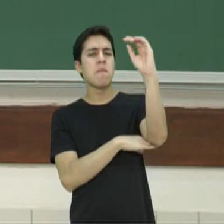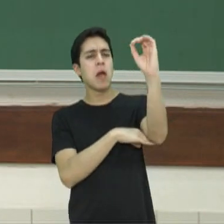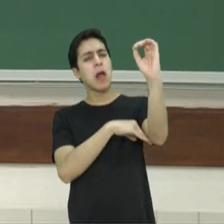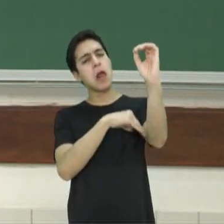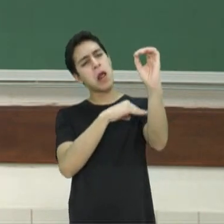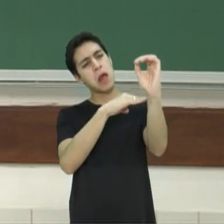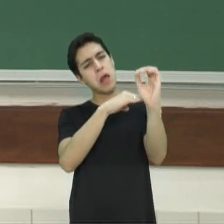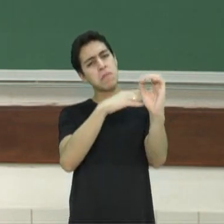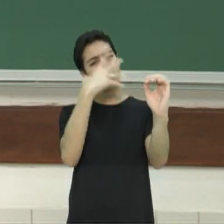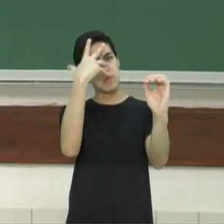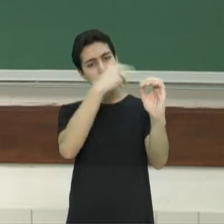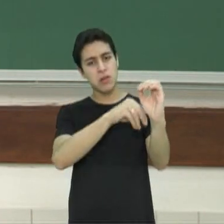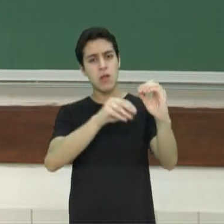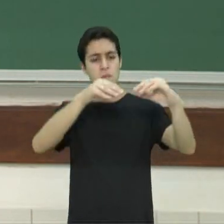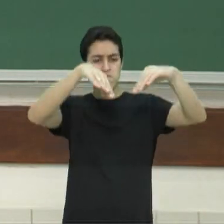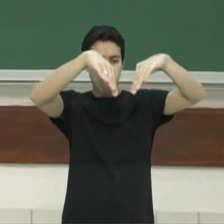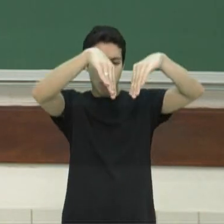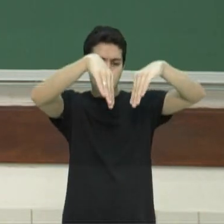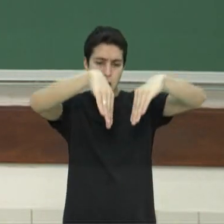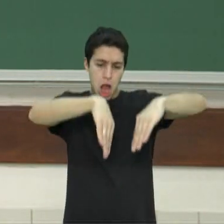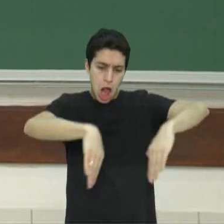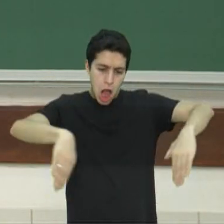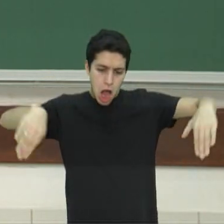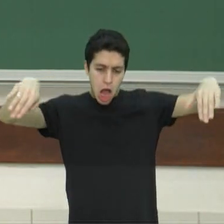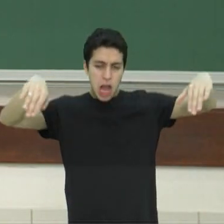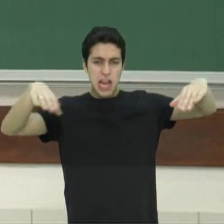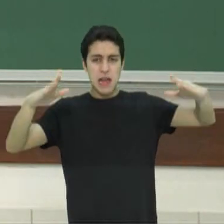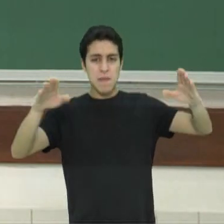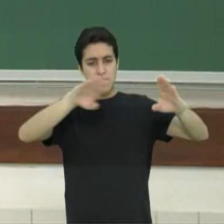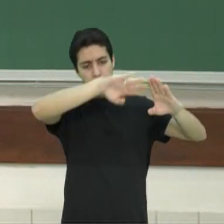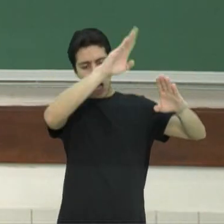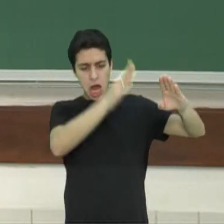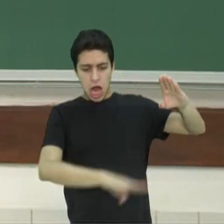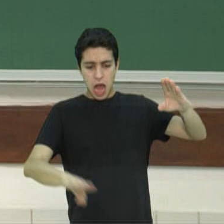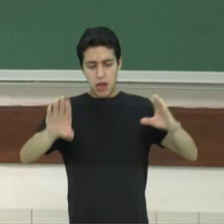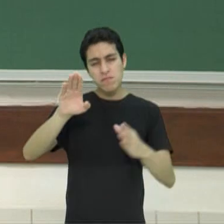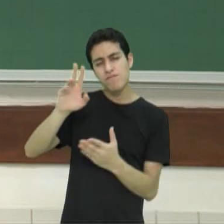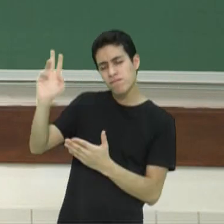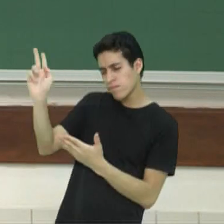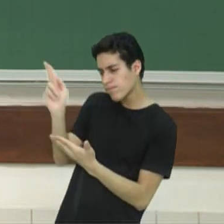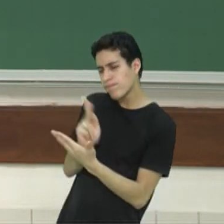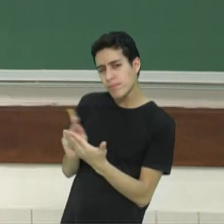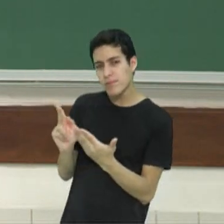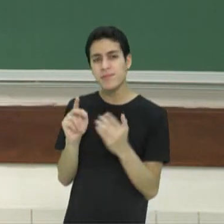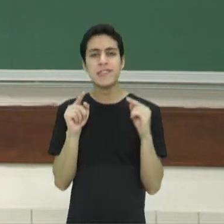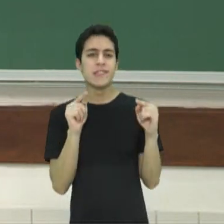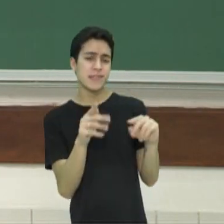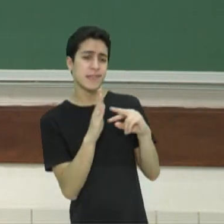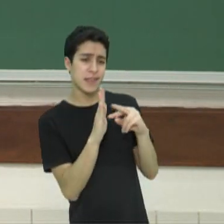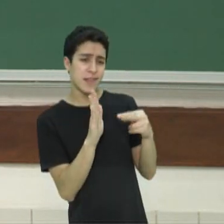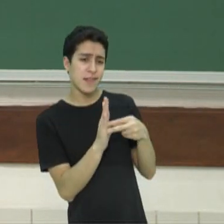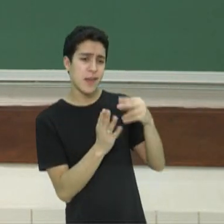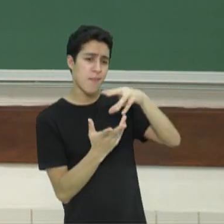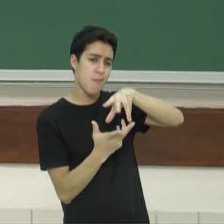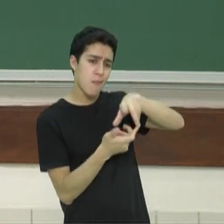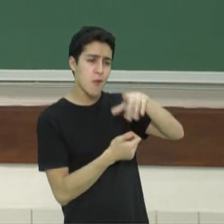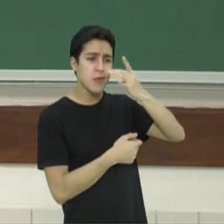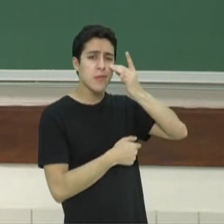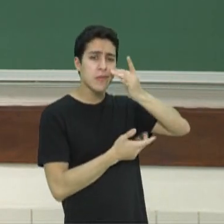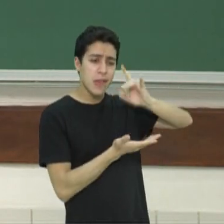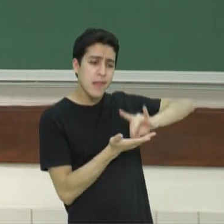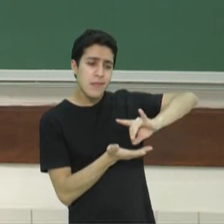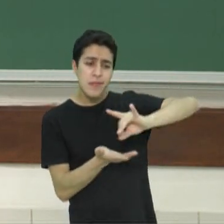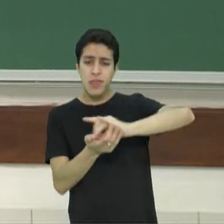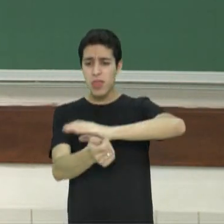sol, um abismo. Tudo isso daí são o quê? São o que nós chamamos de mundo sensível.